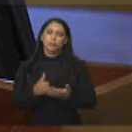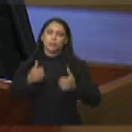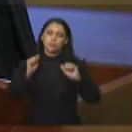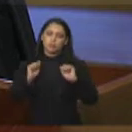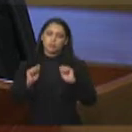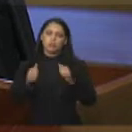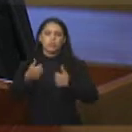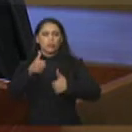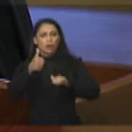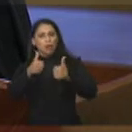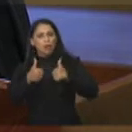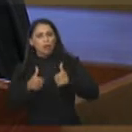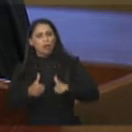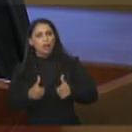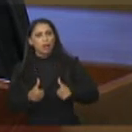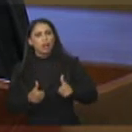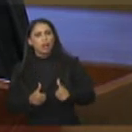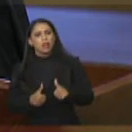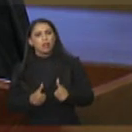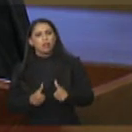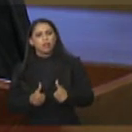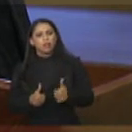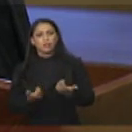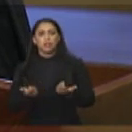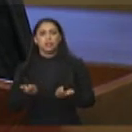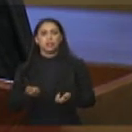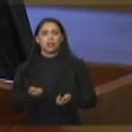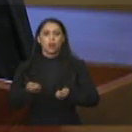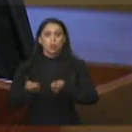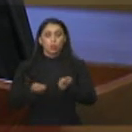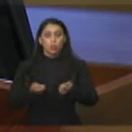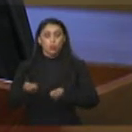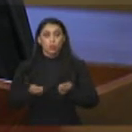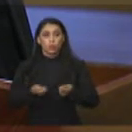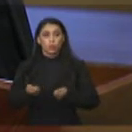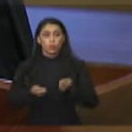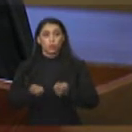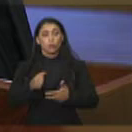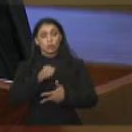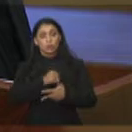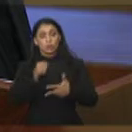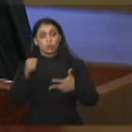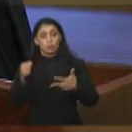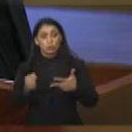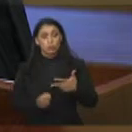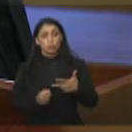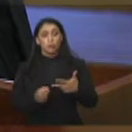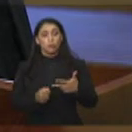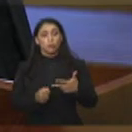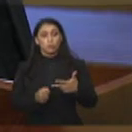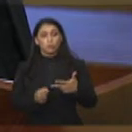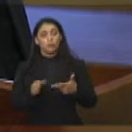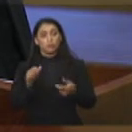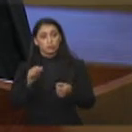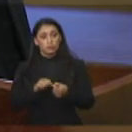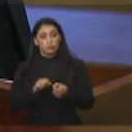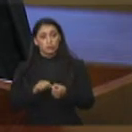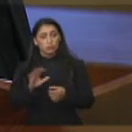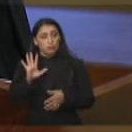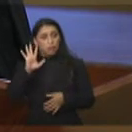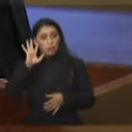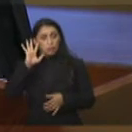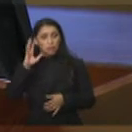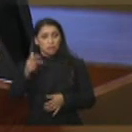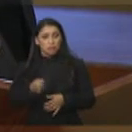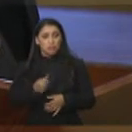com perfeição tanto os parâmetros de controle quanto o ato do poder público impugnado pelo requerente, sendo isso suficiente